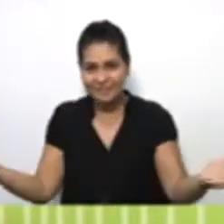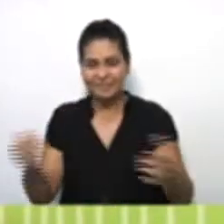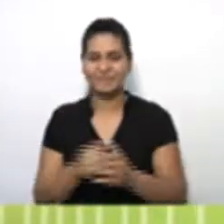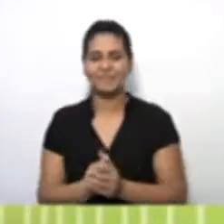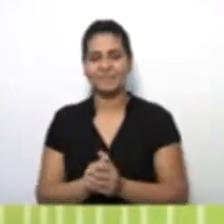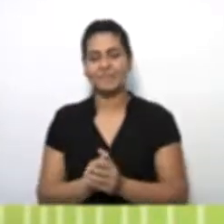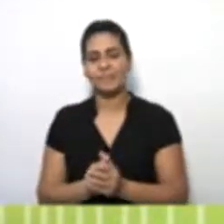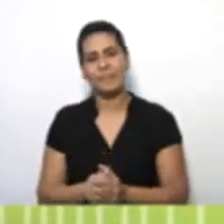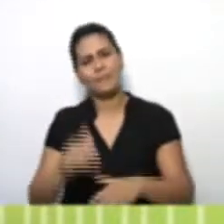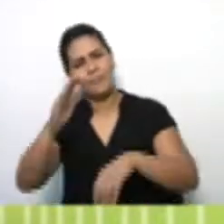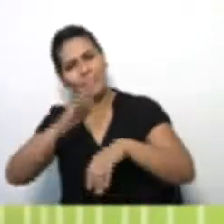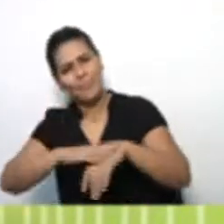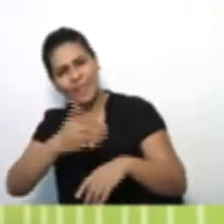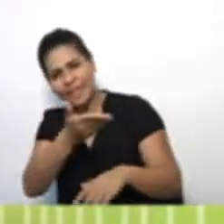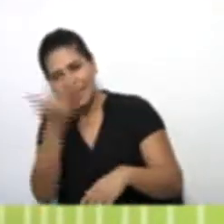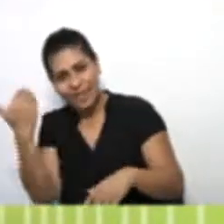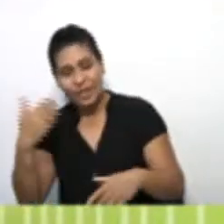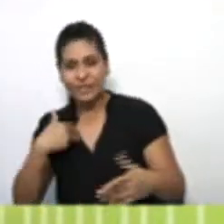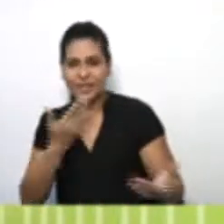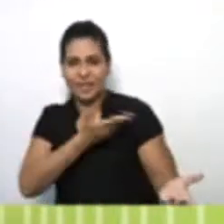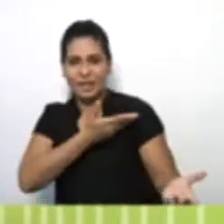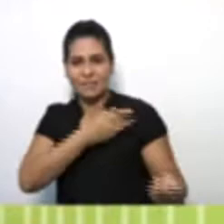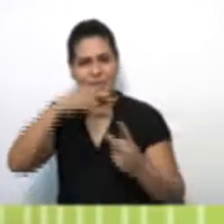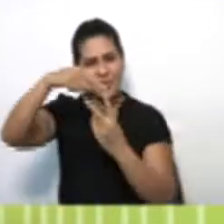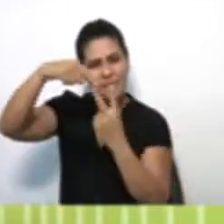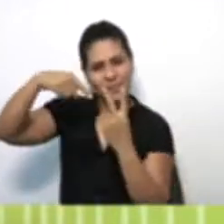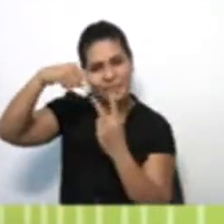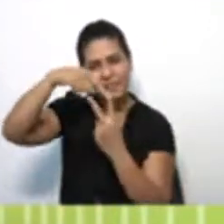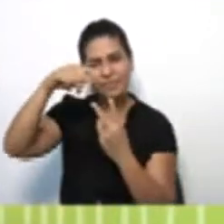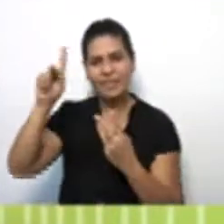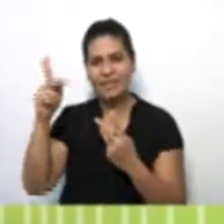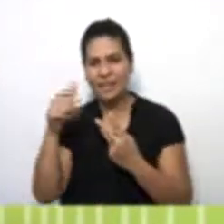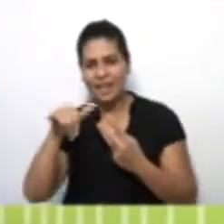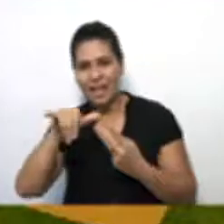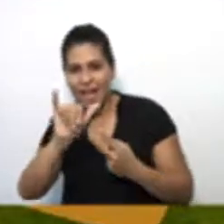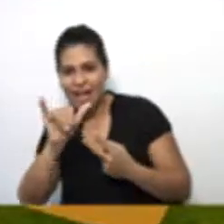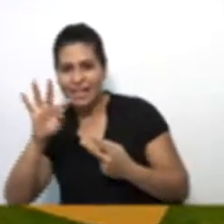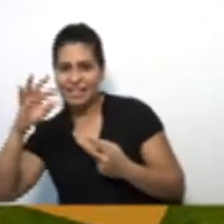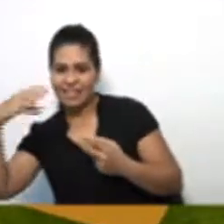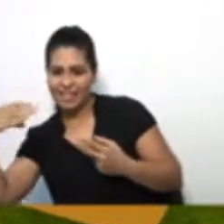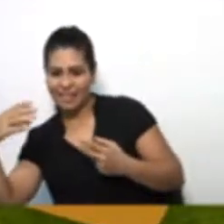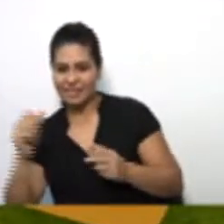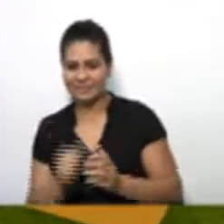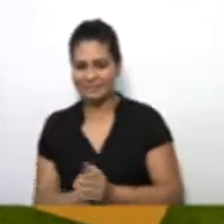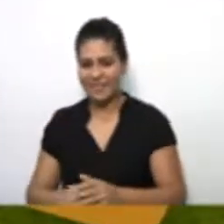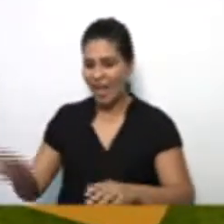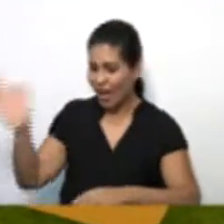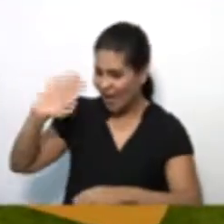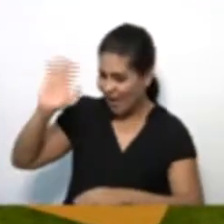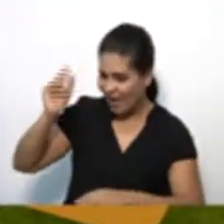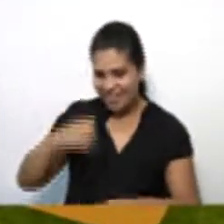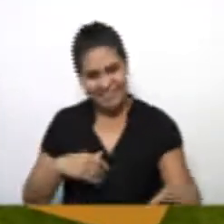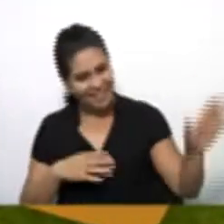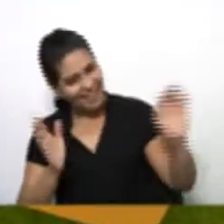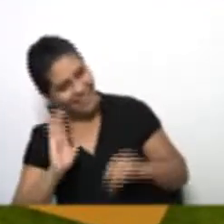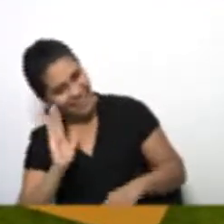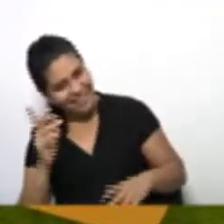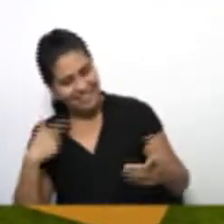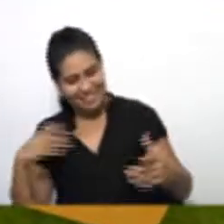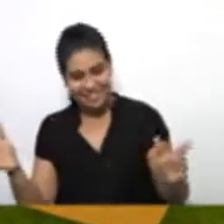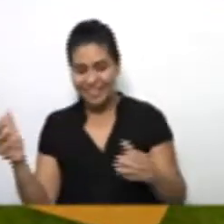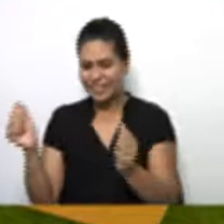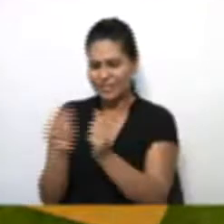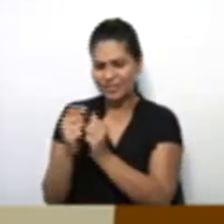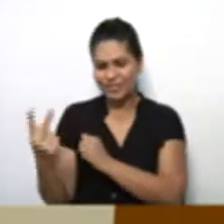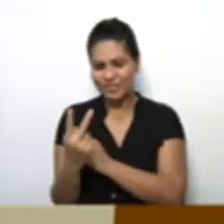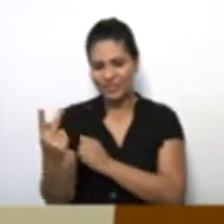Vamos lá? Vamos chamar aí o nosso amiguinho para falar algumas palavras? Oi! Olá! Somos a